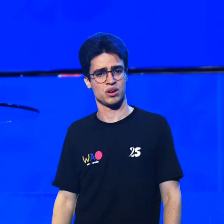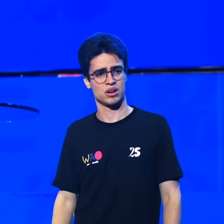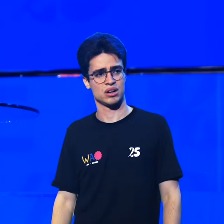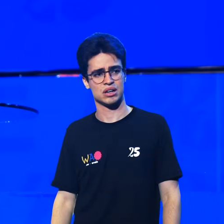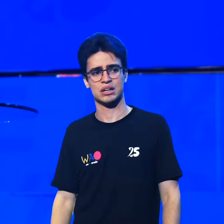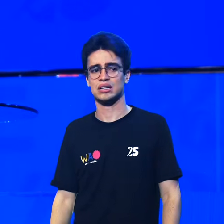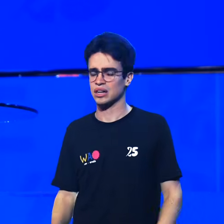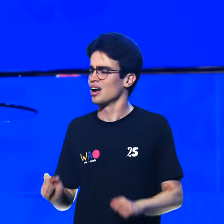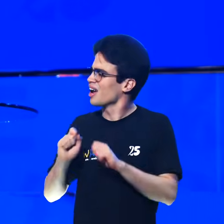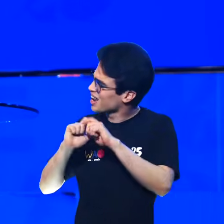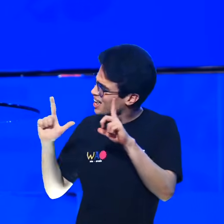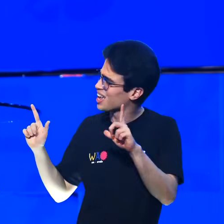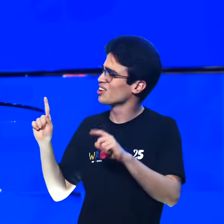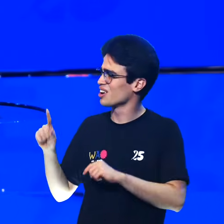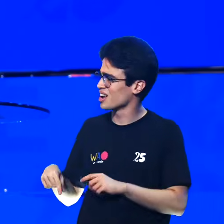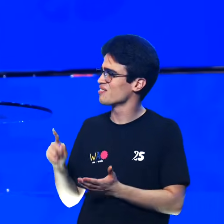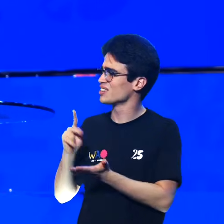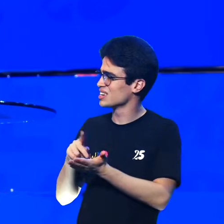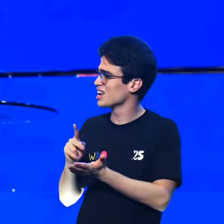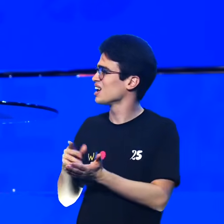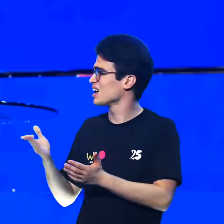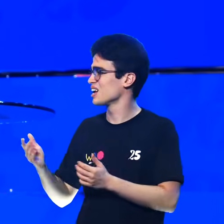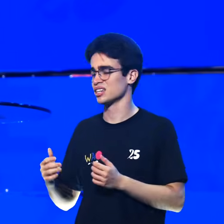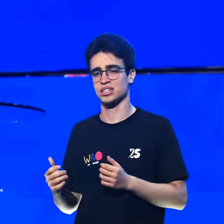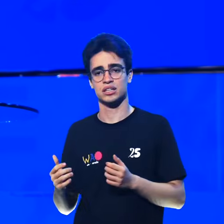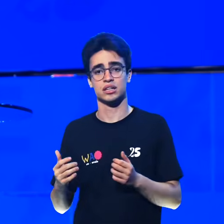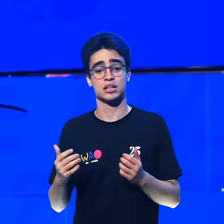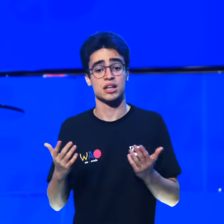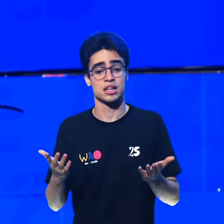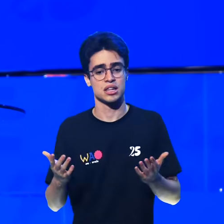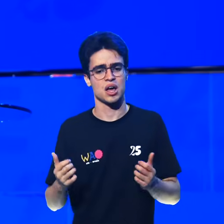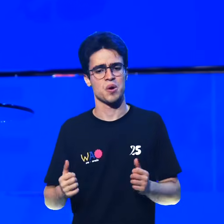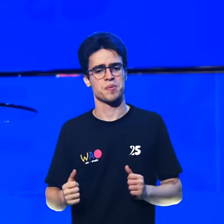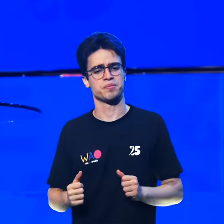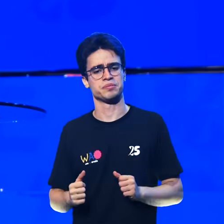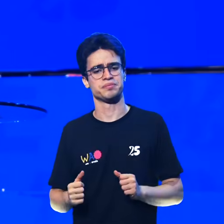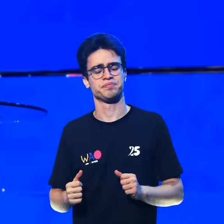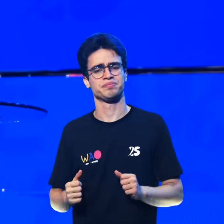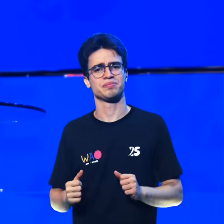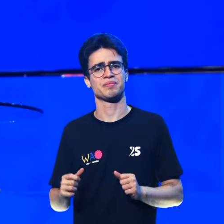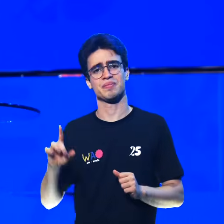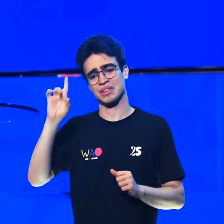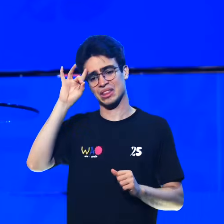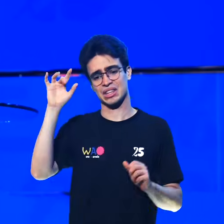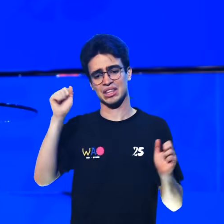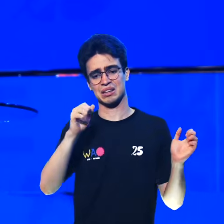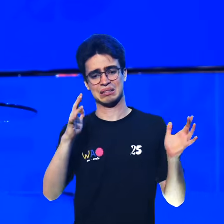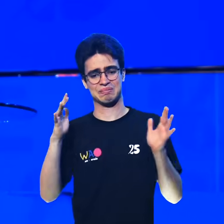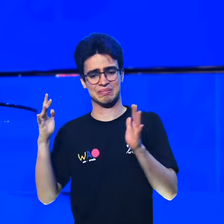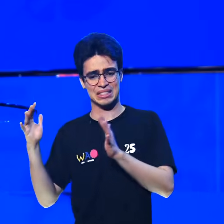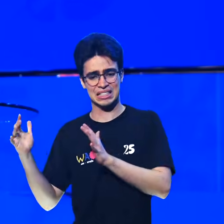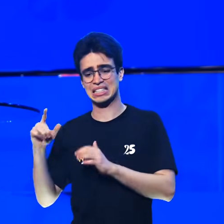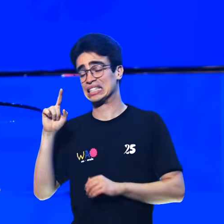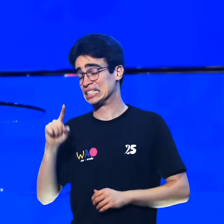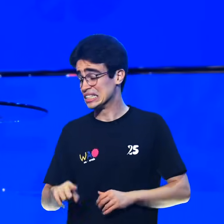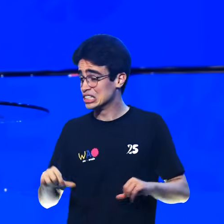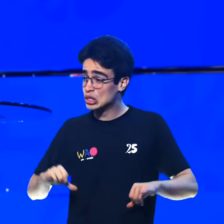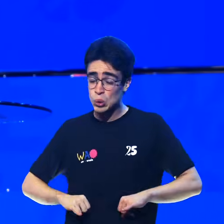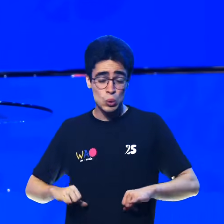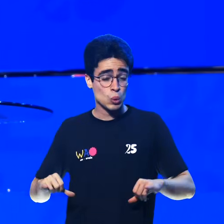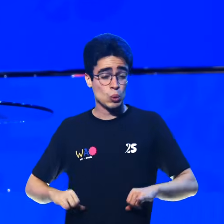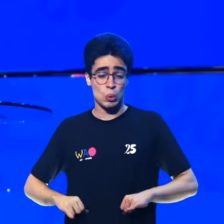Eu disse, claro que é, Mário. Irmãos, os dias que vieram depois foram muito sofridos.